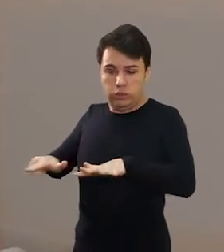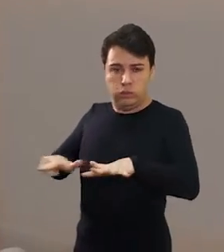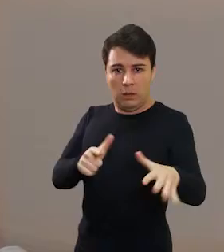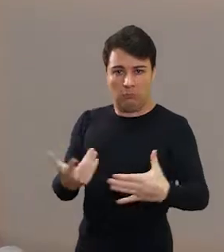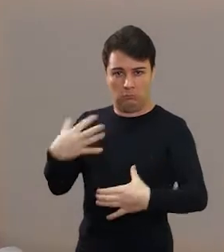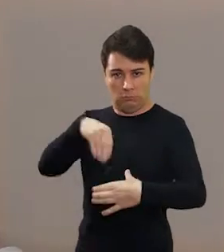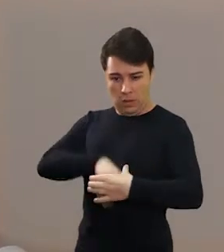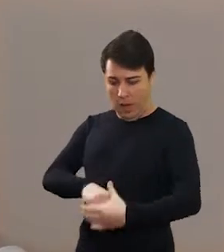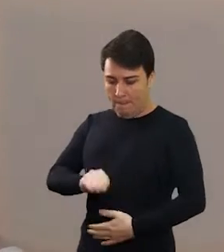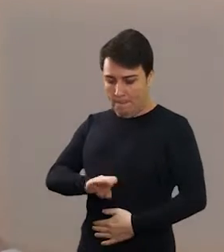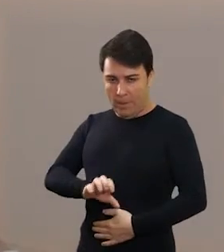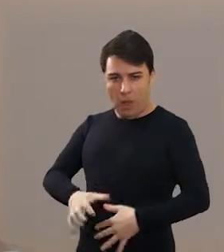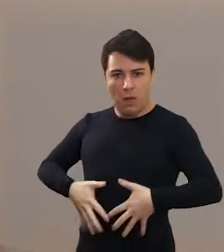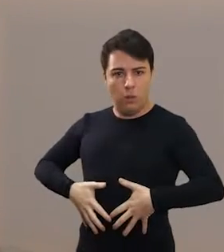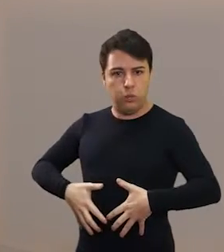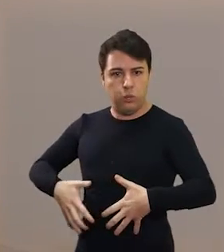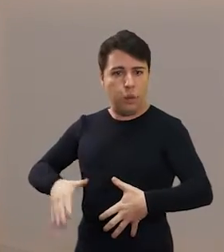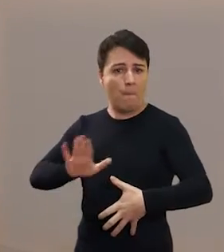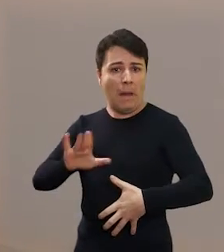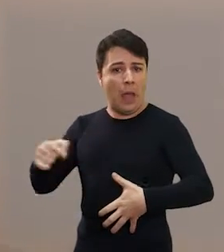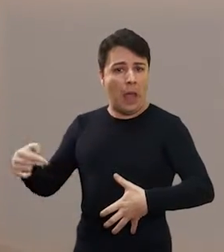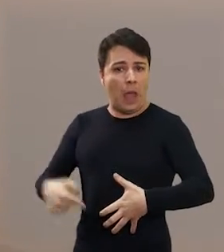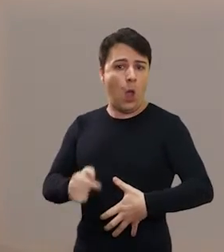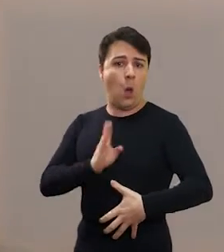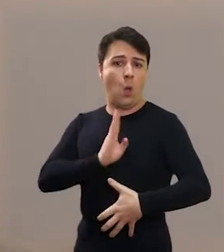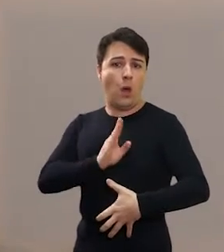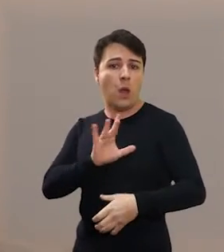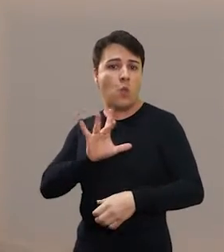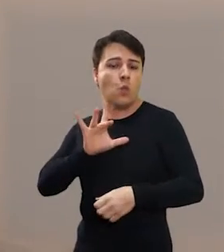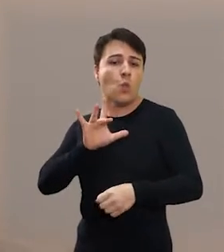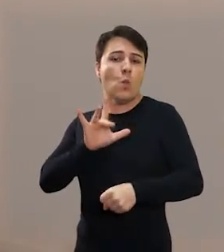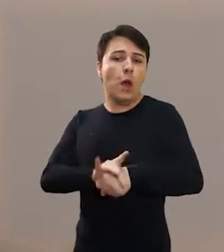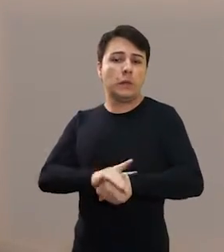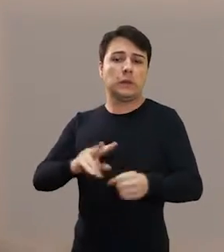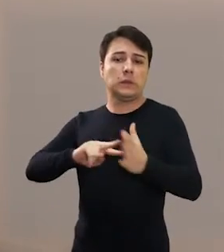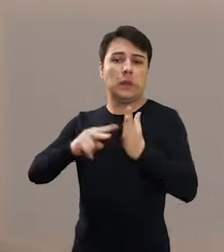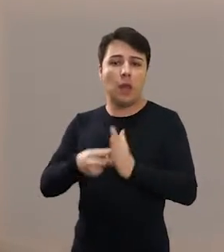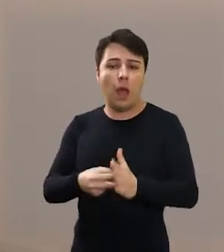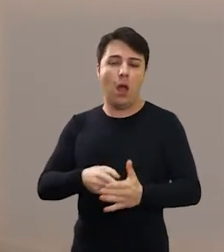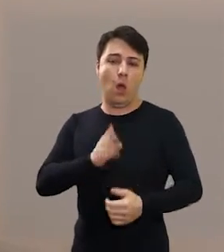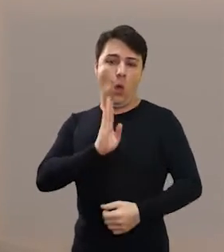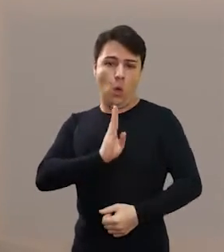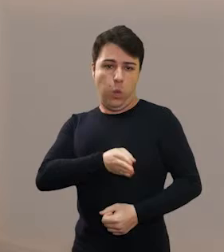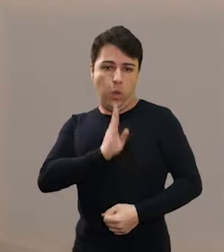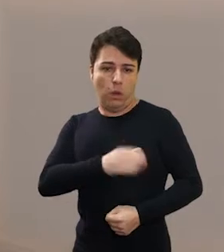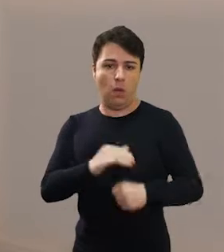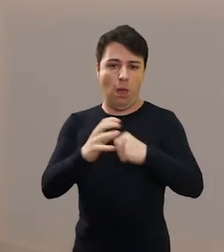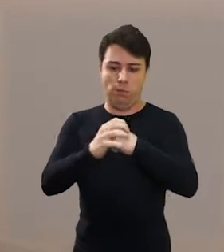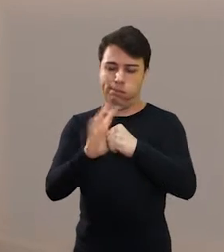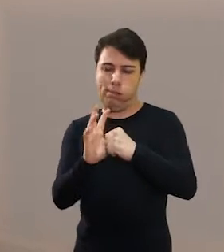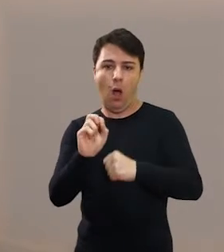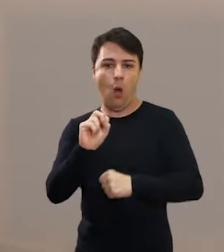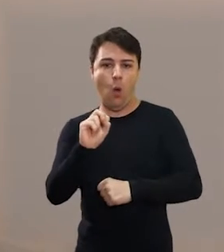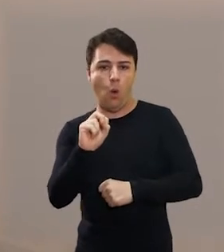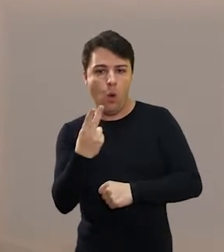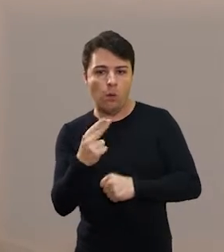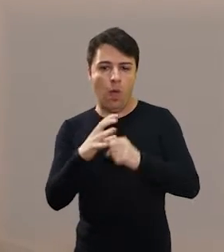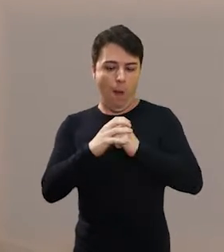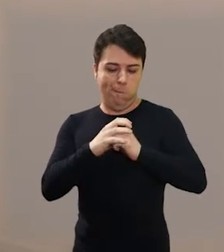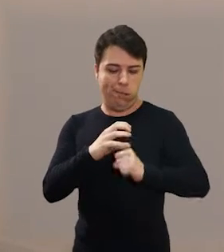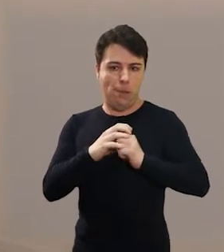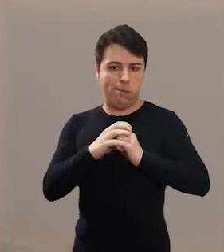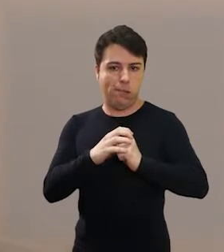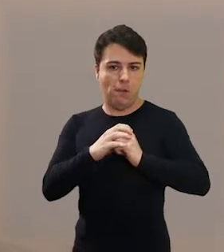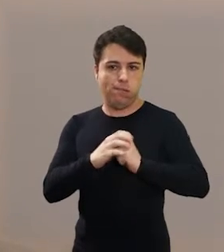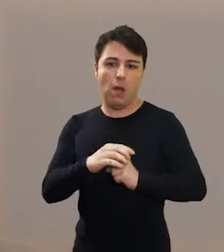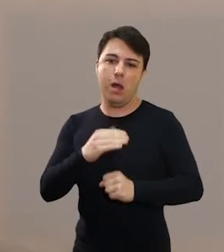na estrutura ou na função do coração. E essa alteração acontece durante a gestação, nas primeiras 8 semanas de vida